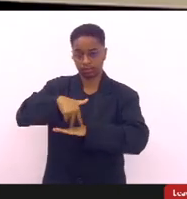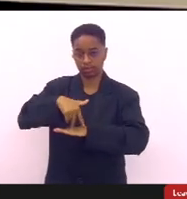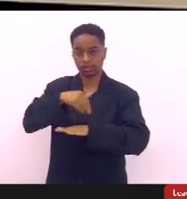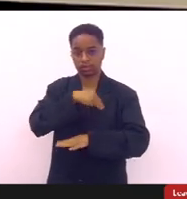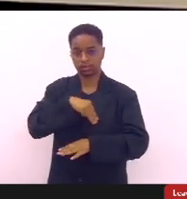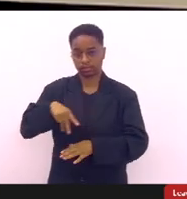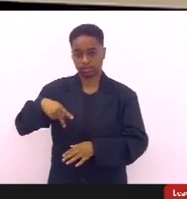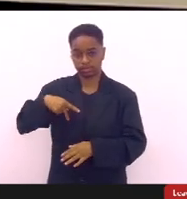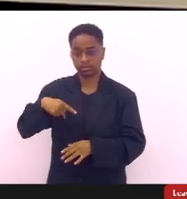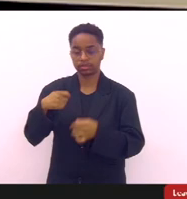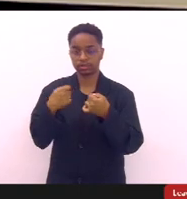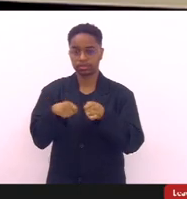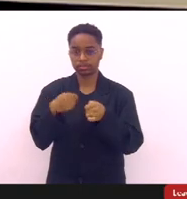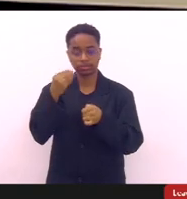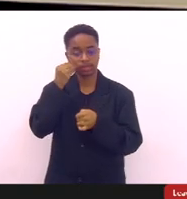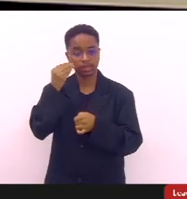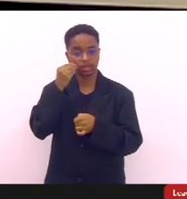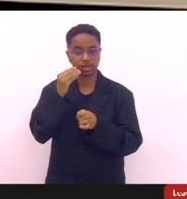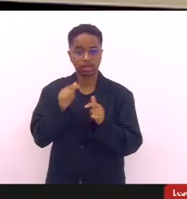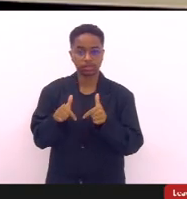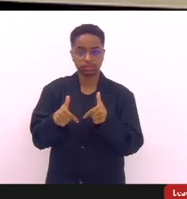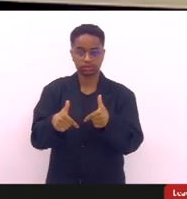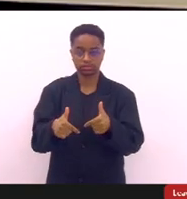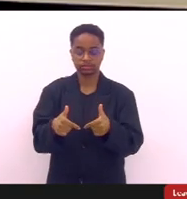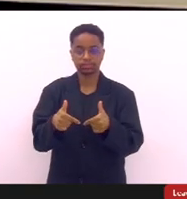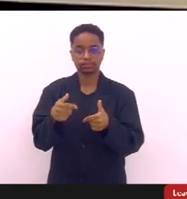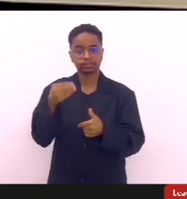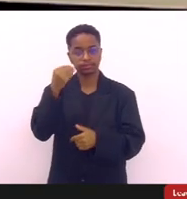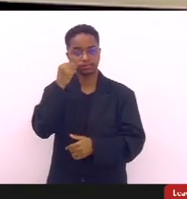Público tem tentado fazer para tornar